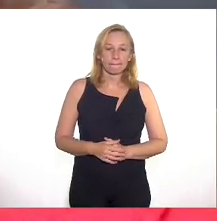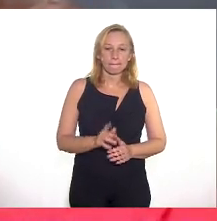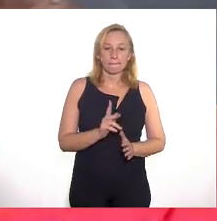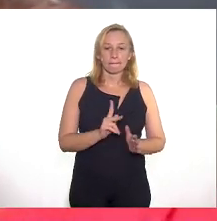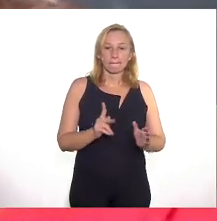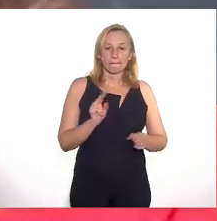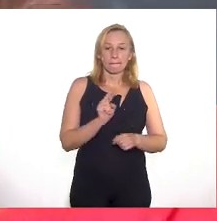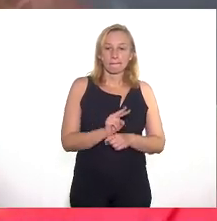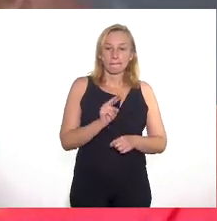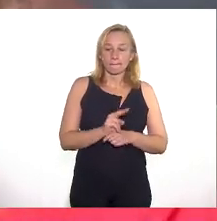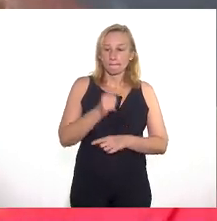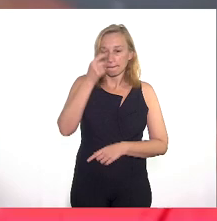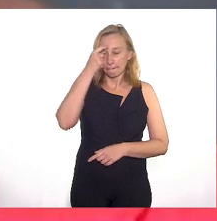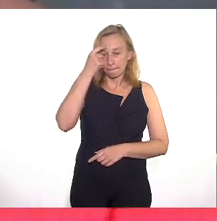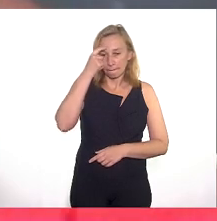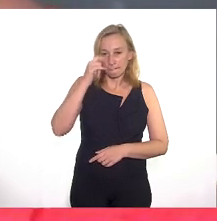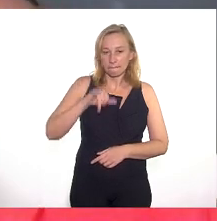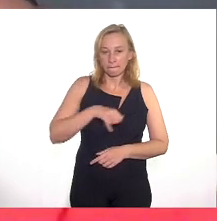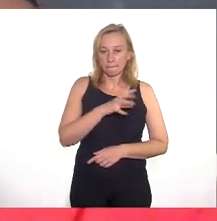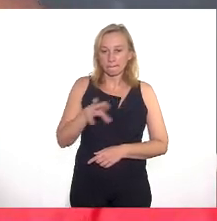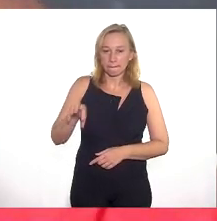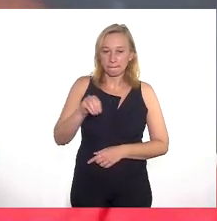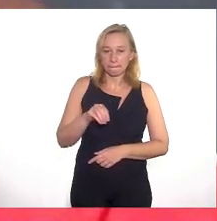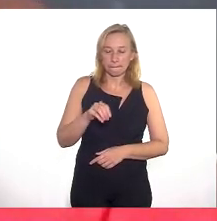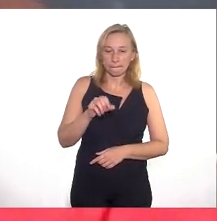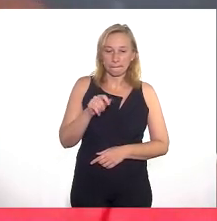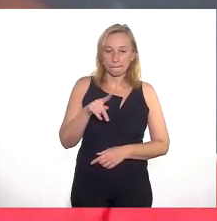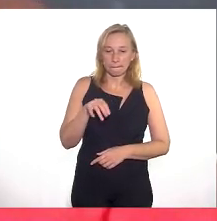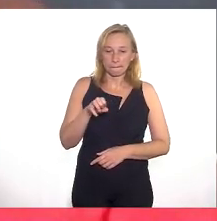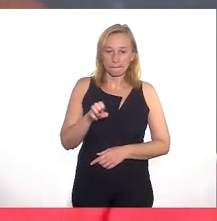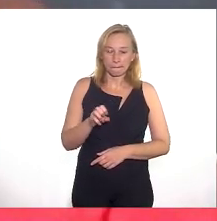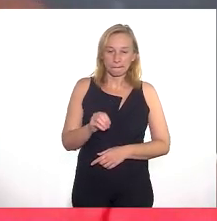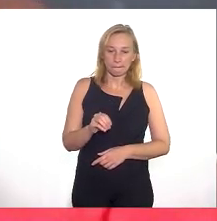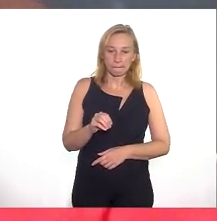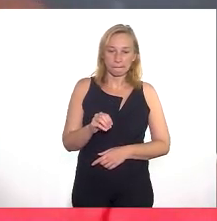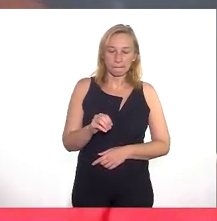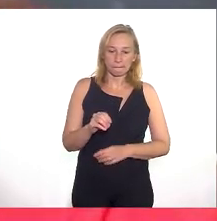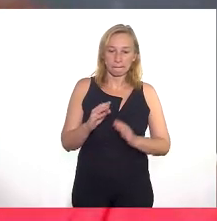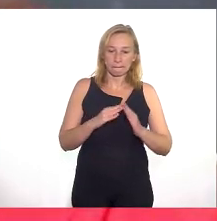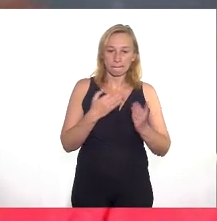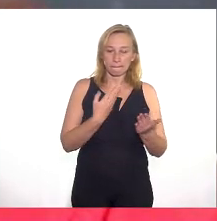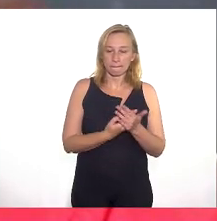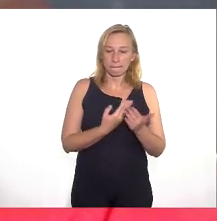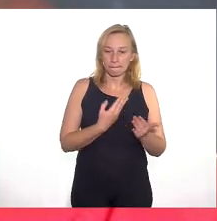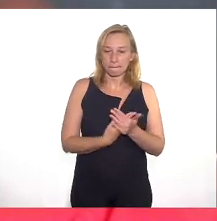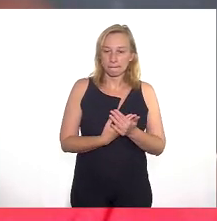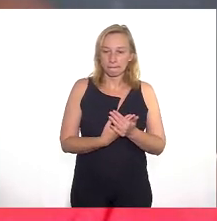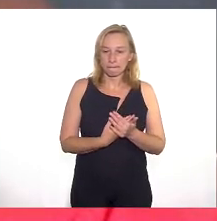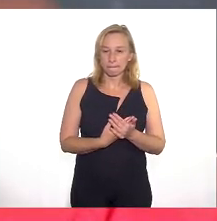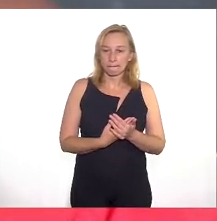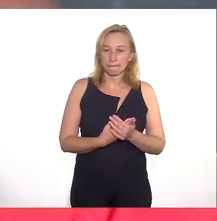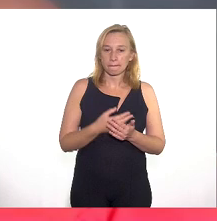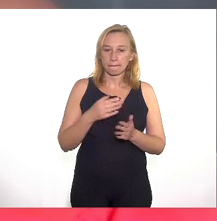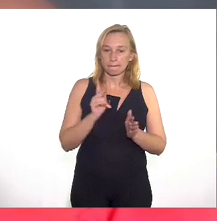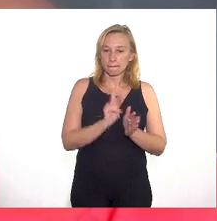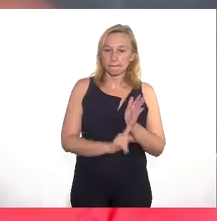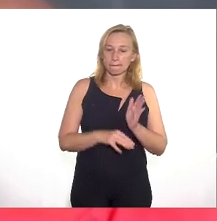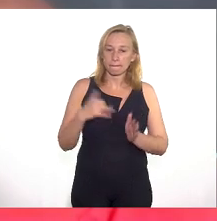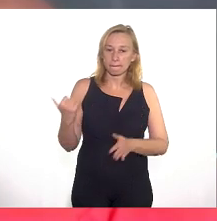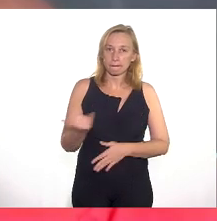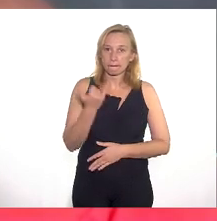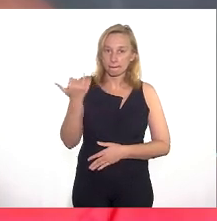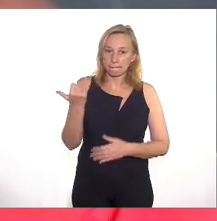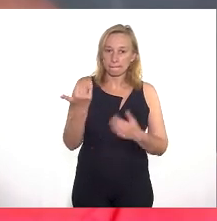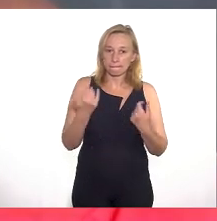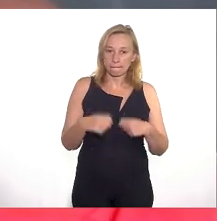da memória de João Cândido Felisberto nas escolas de educação. Um projeto muito importante, necessário,